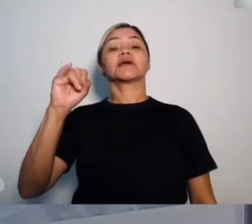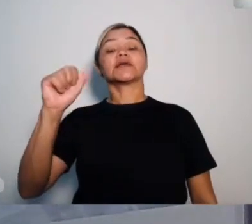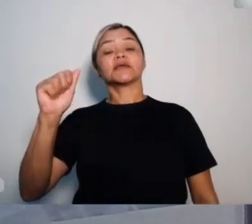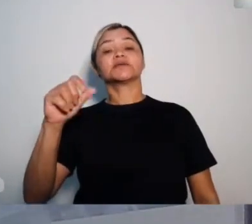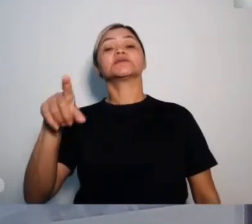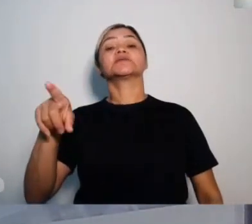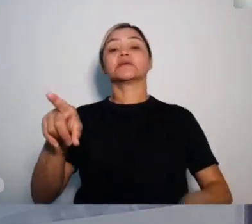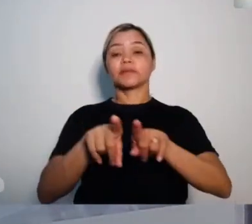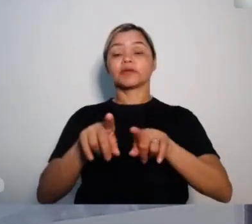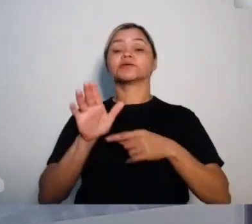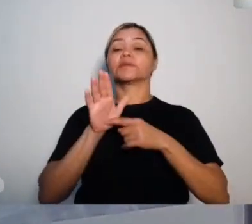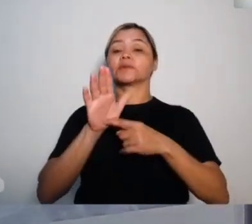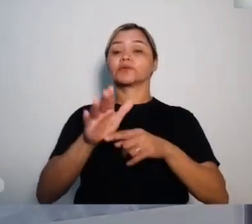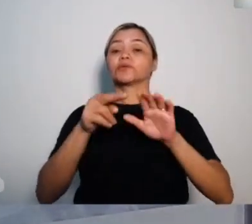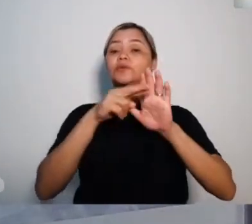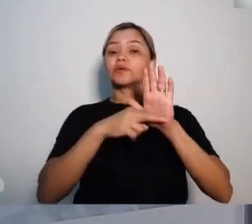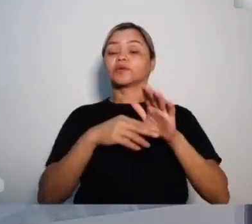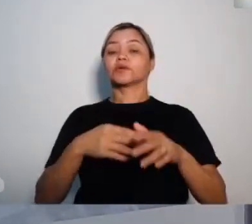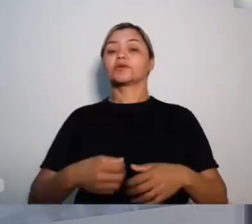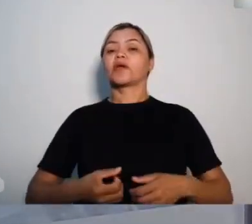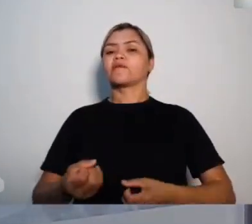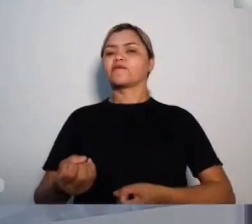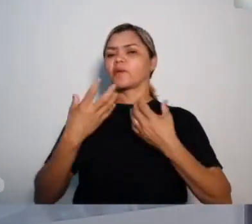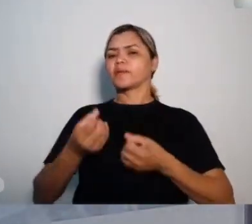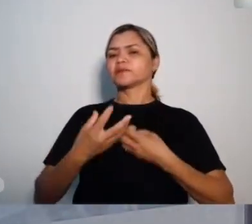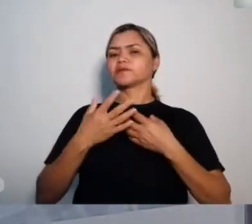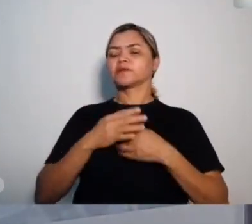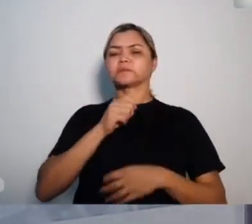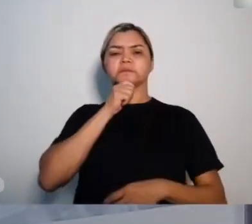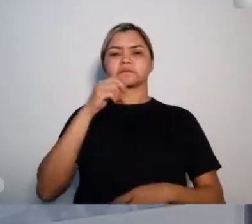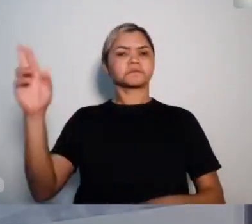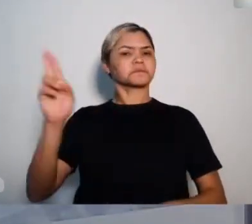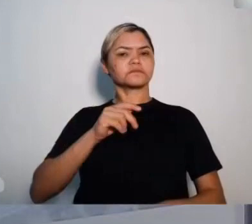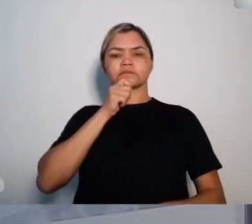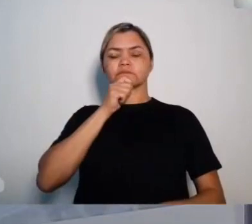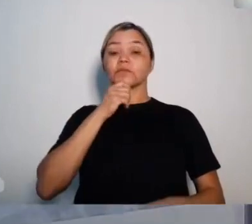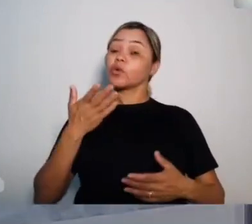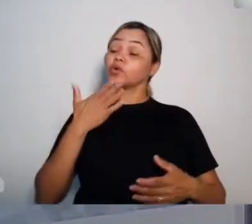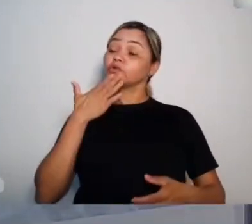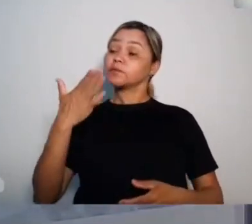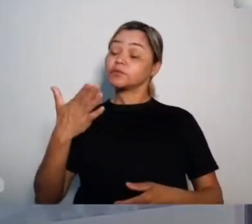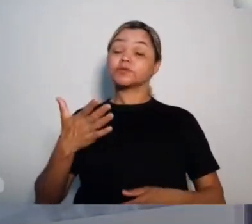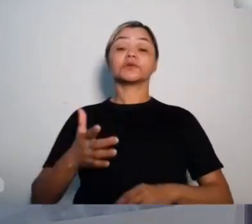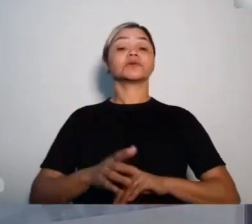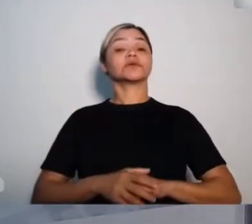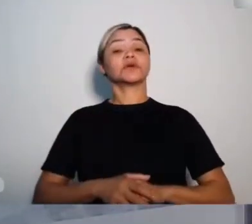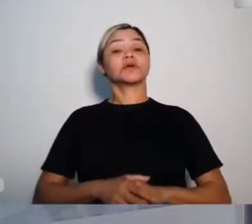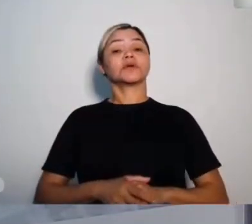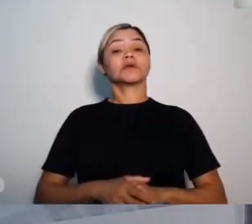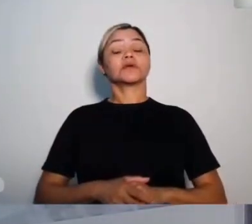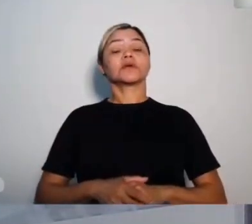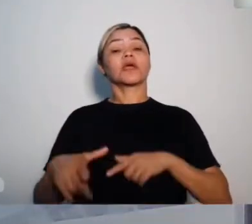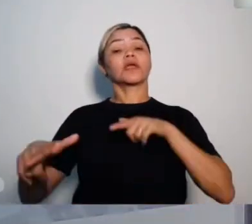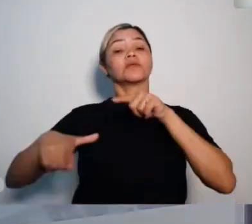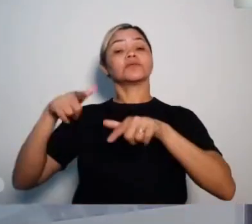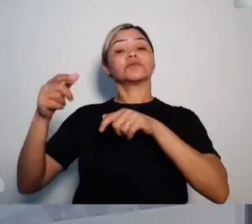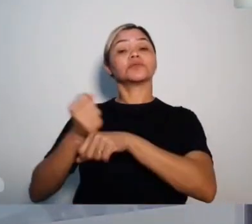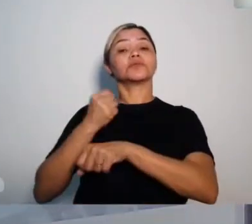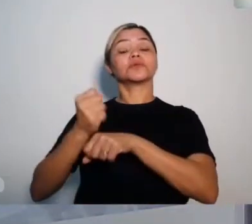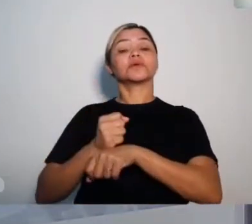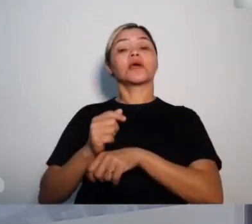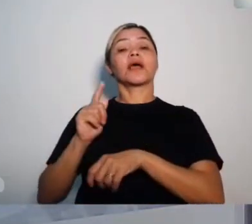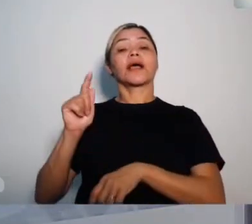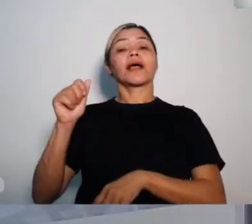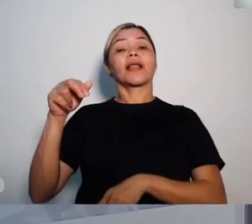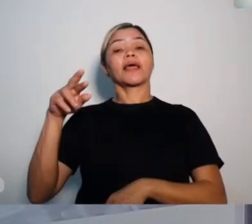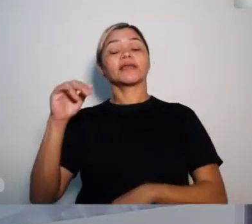requerimento, solicitando informações, e não teve respostas. E hoje eu pedi que aquela obra de galerias pluviais na